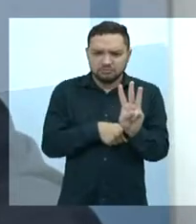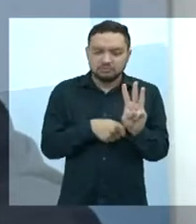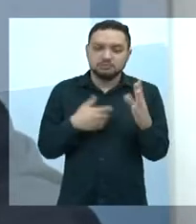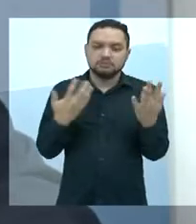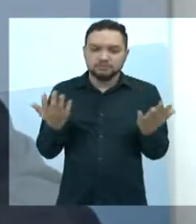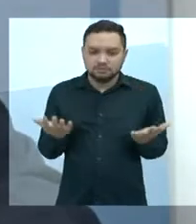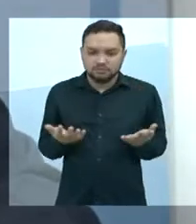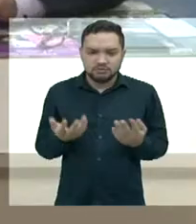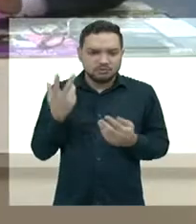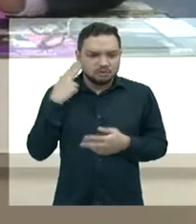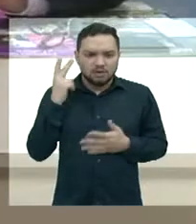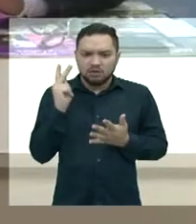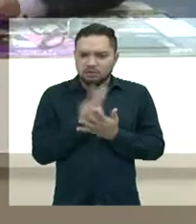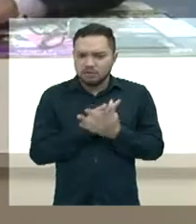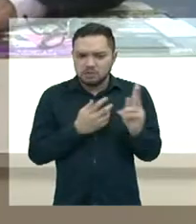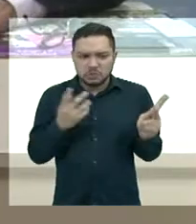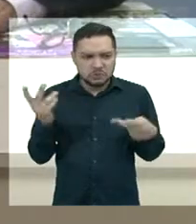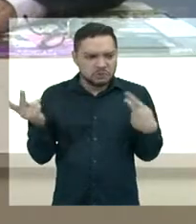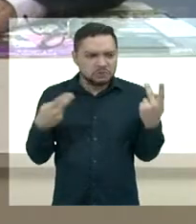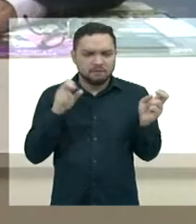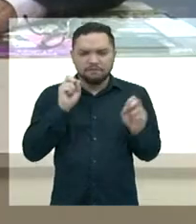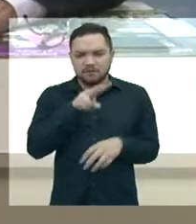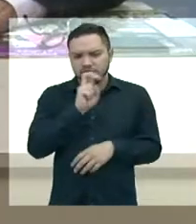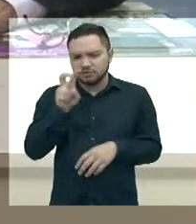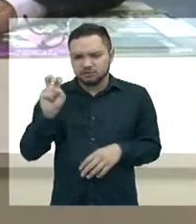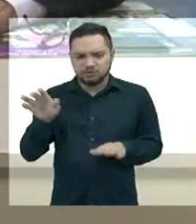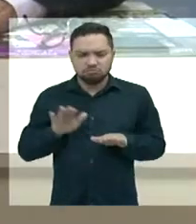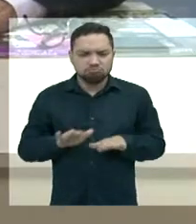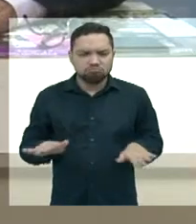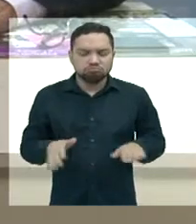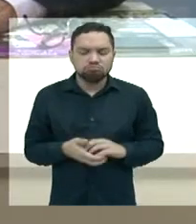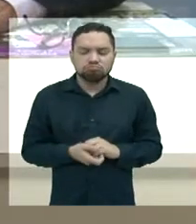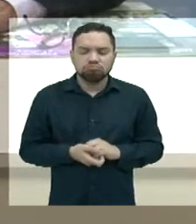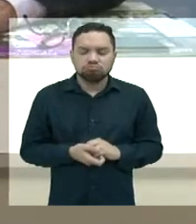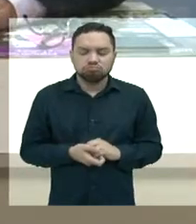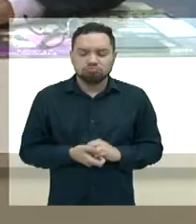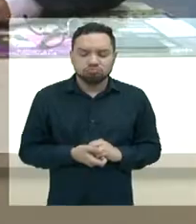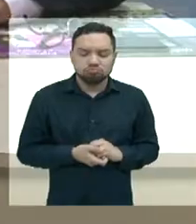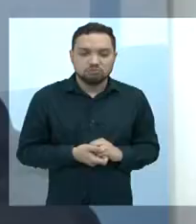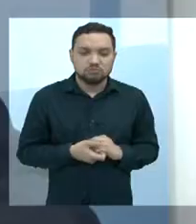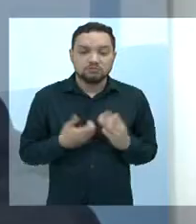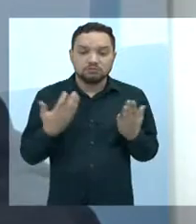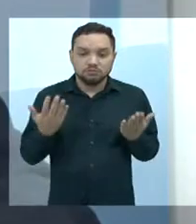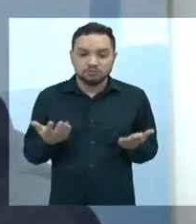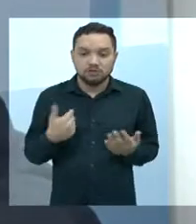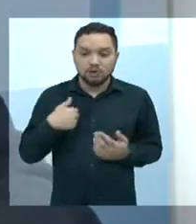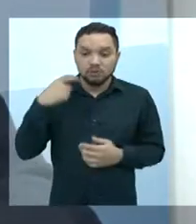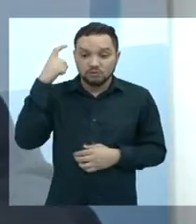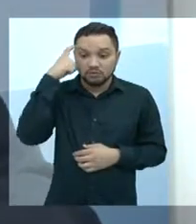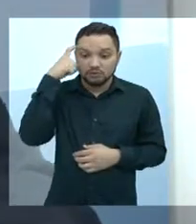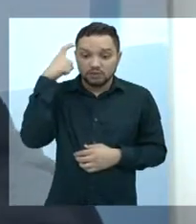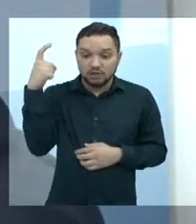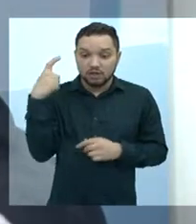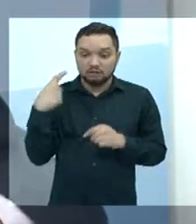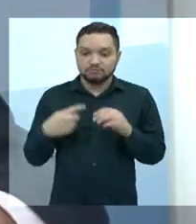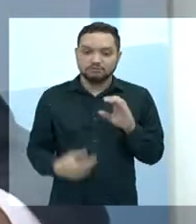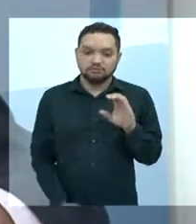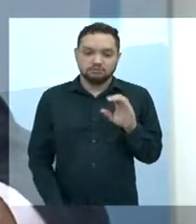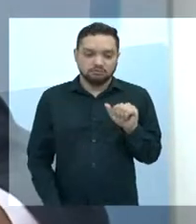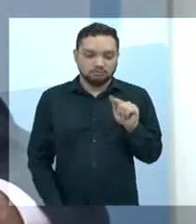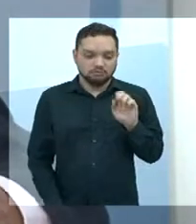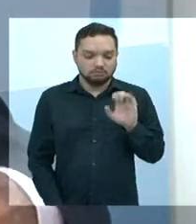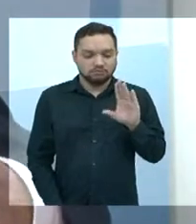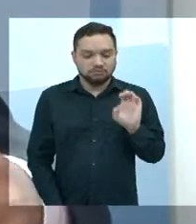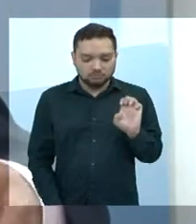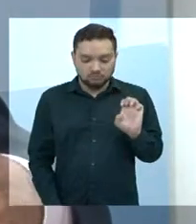Que era muito comum a gente ver. comum demais, comum demais. Então eu tive essa ideia assim até para que a CAGES